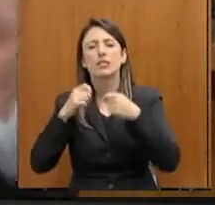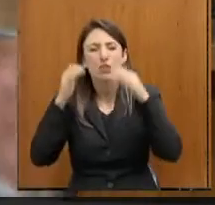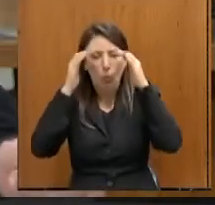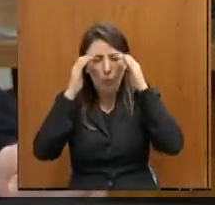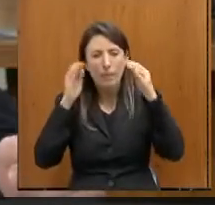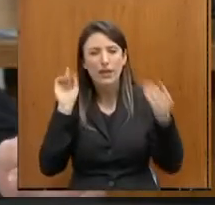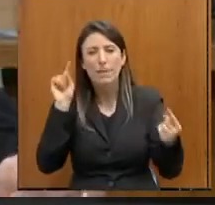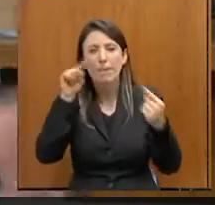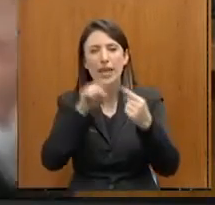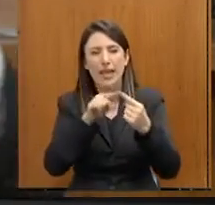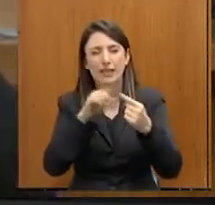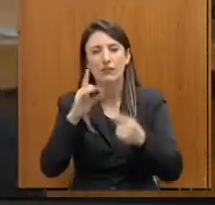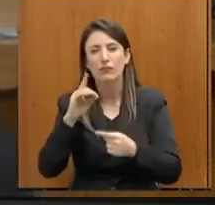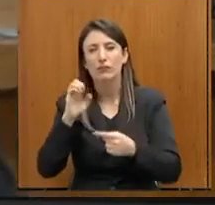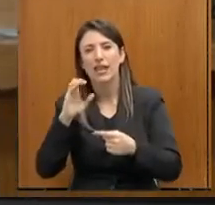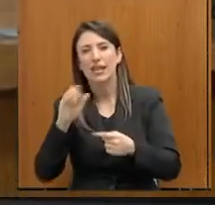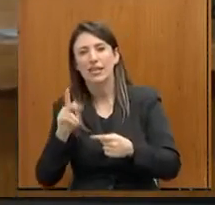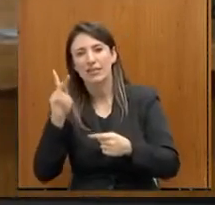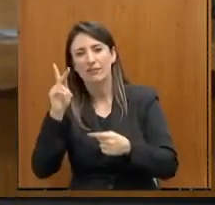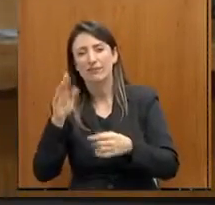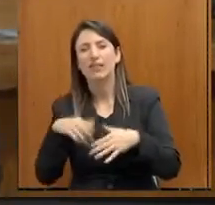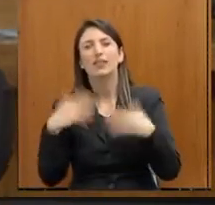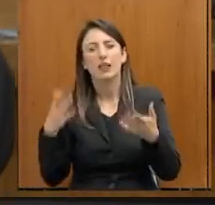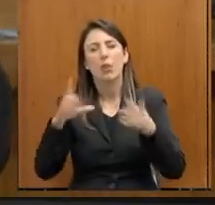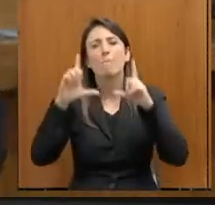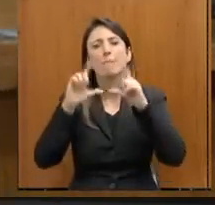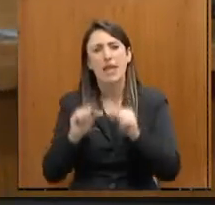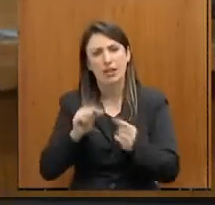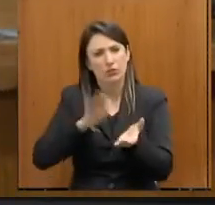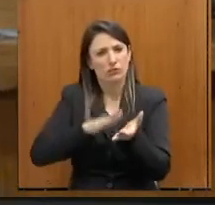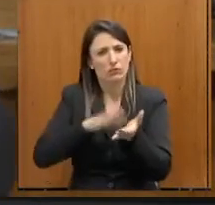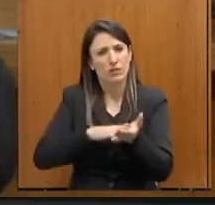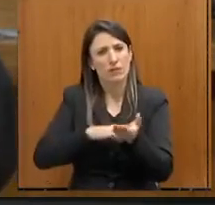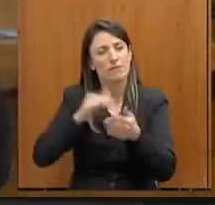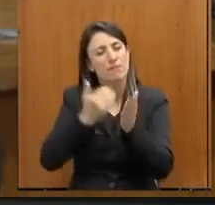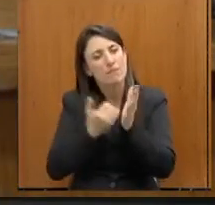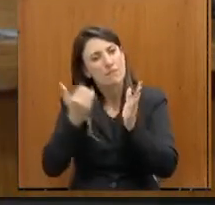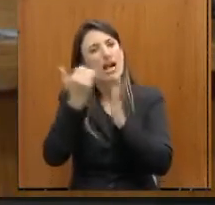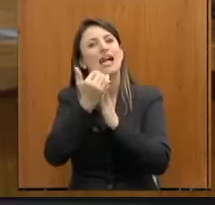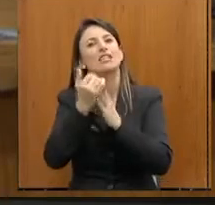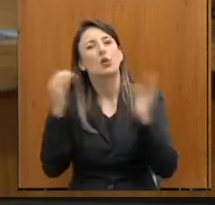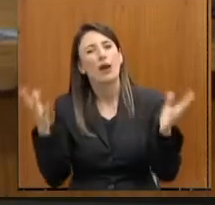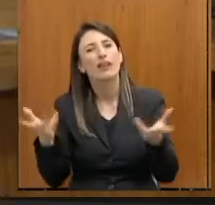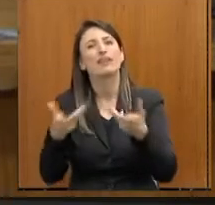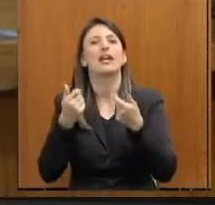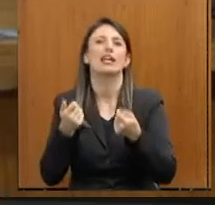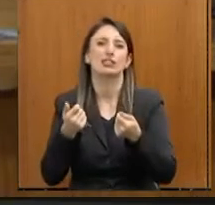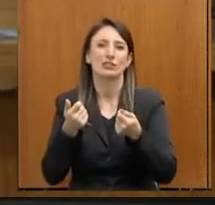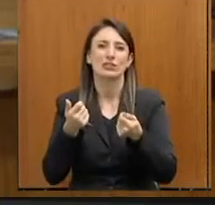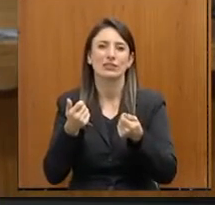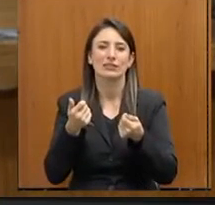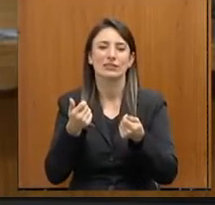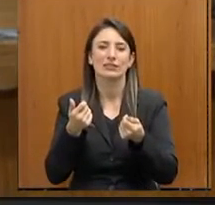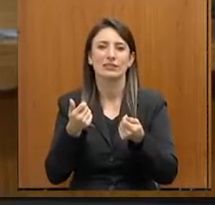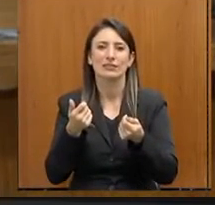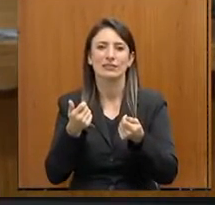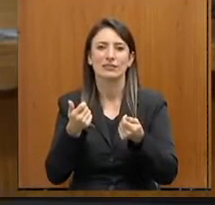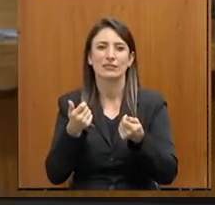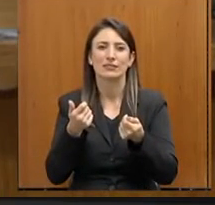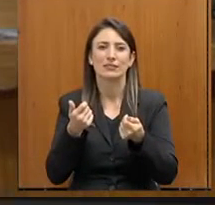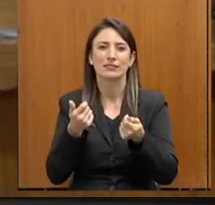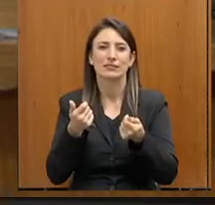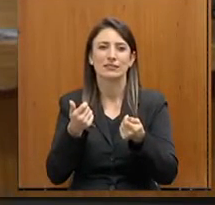então menos tarifa mais qualidade mais qualidade do ponto de vista um